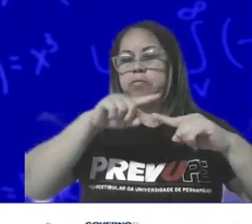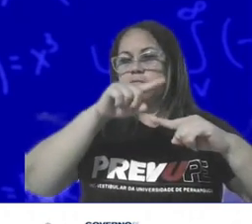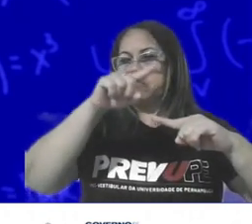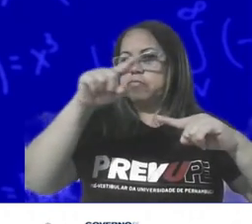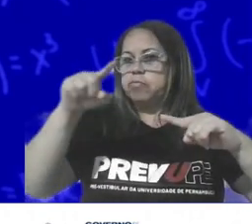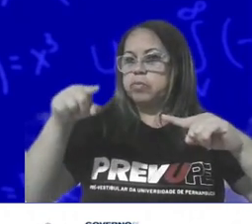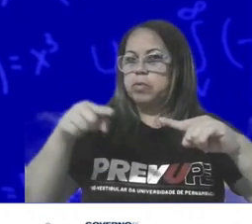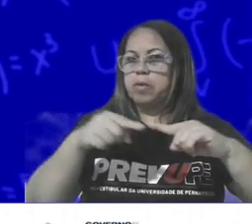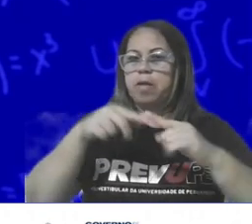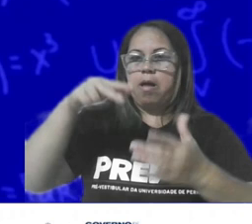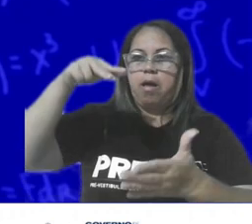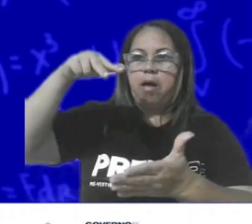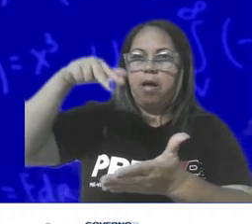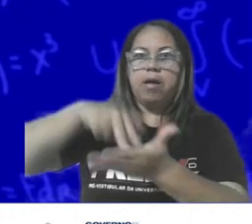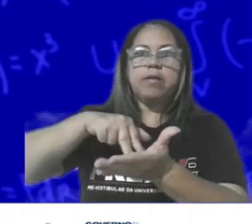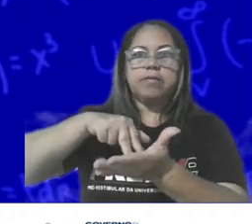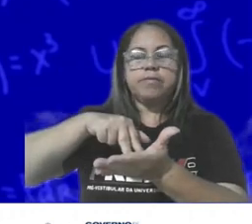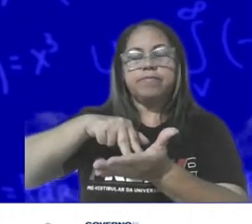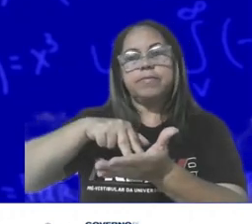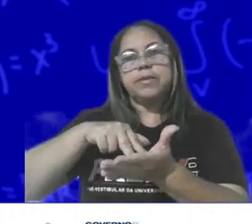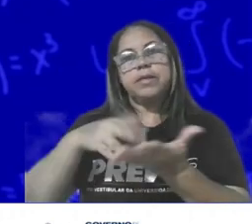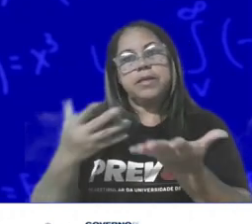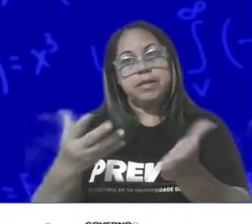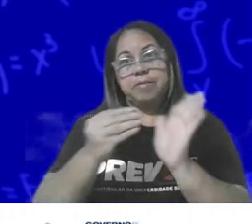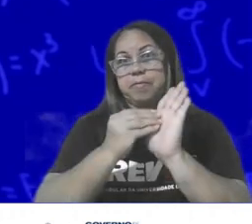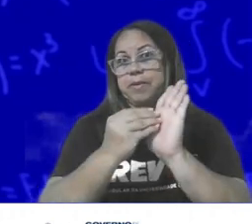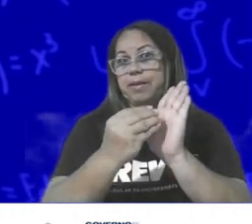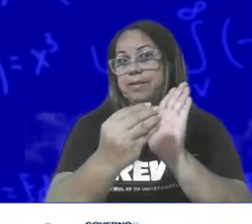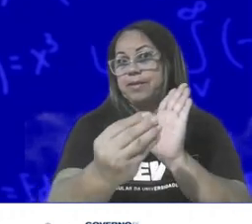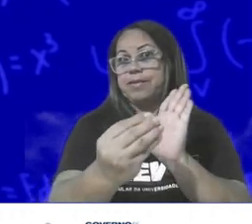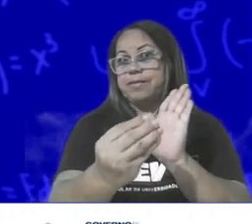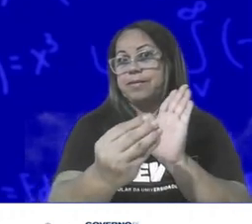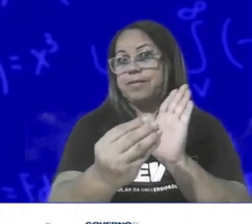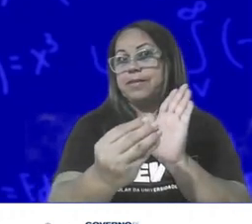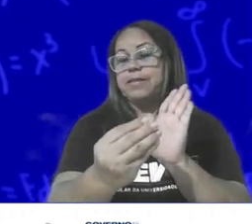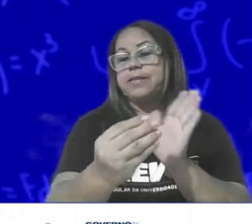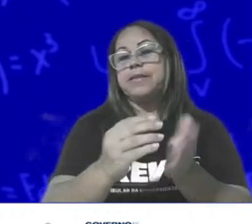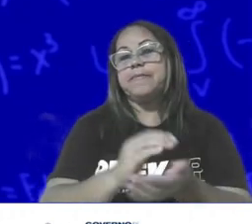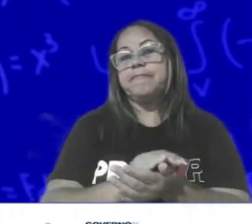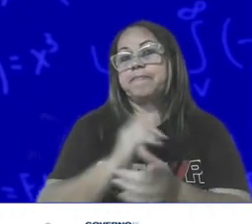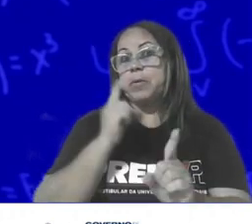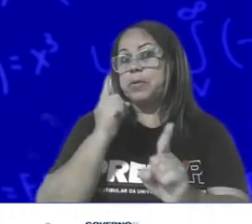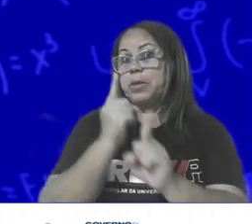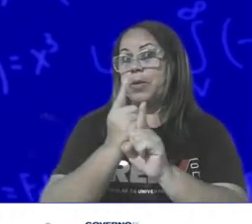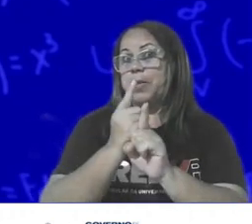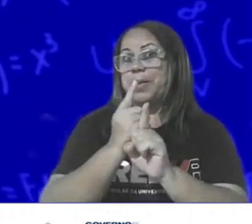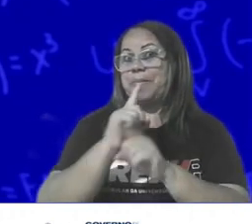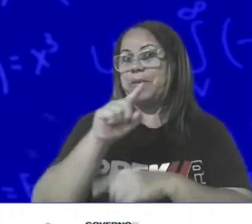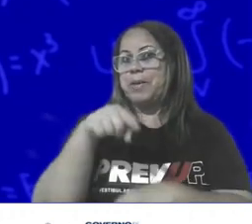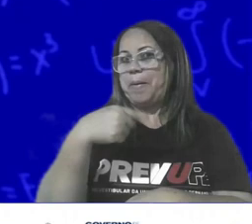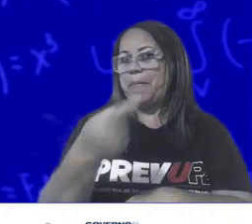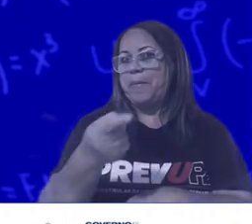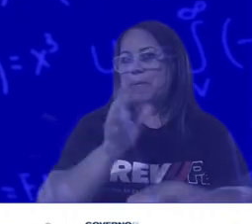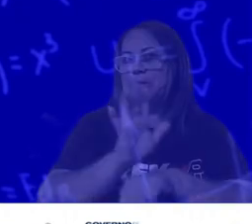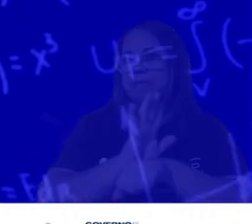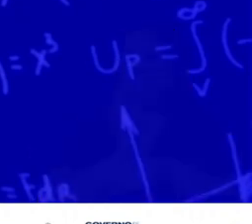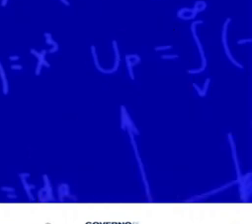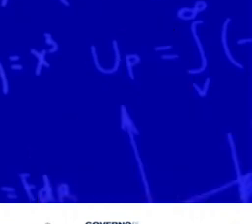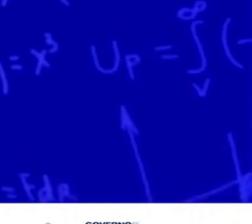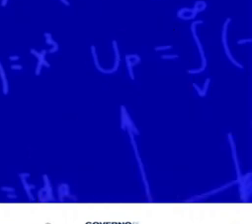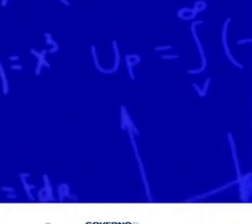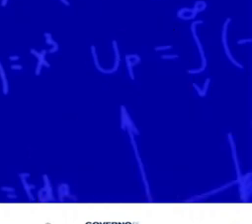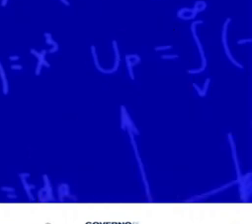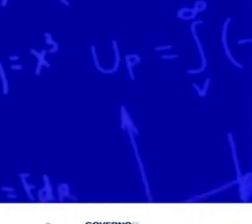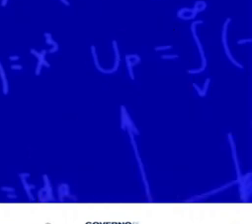força gravitacional. Então, fica mais essa dica e nos encontramos daqui a pouco no próximo vídeo.